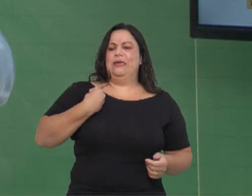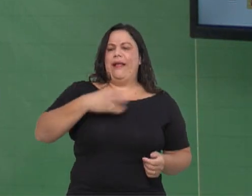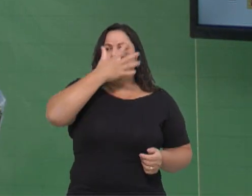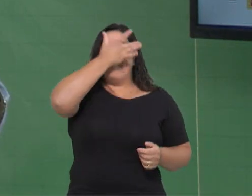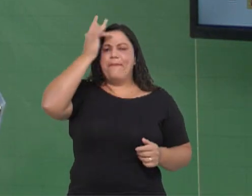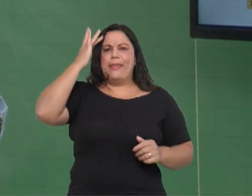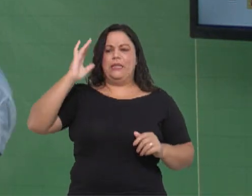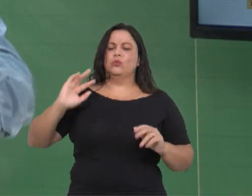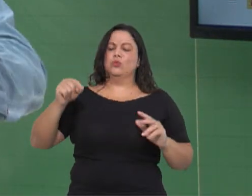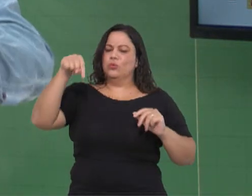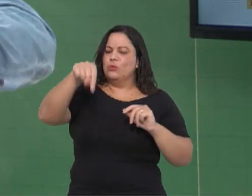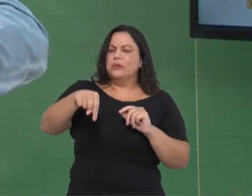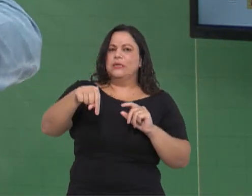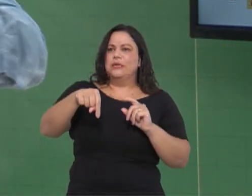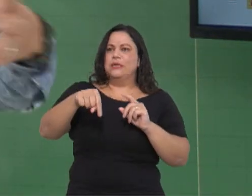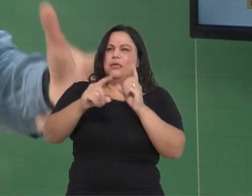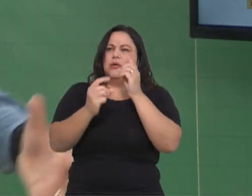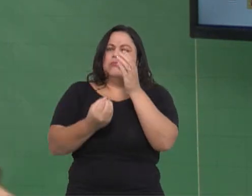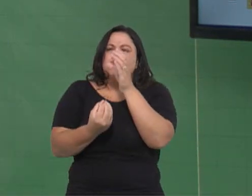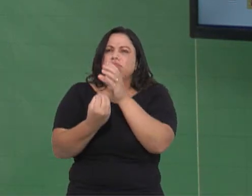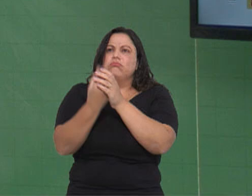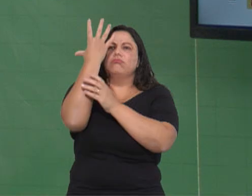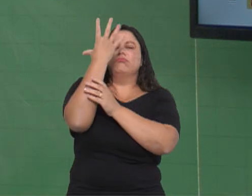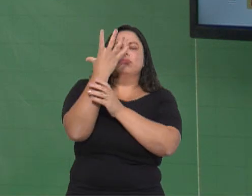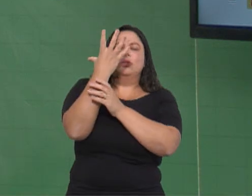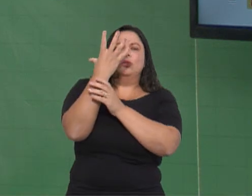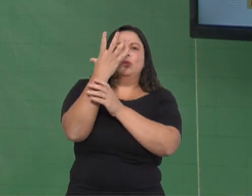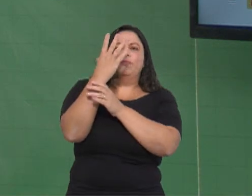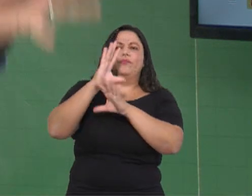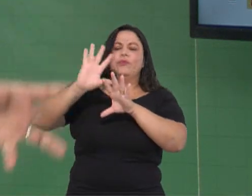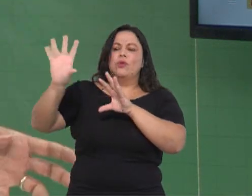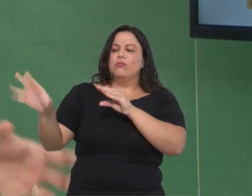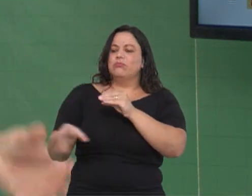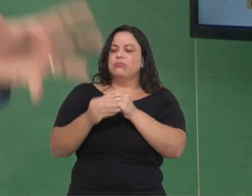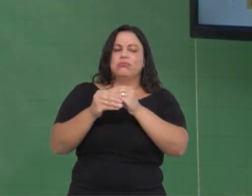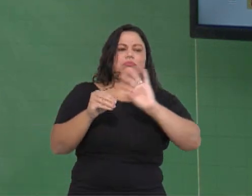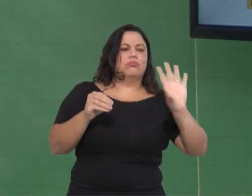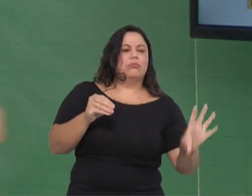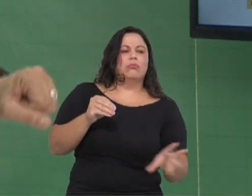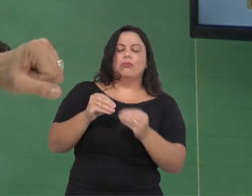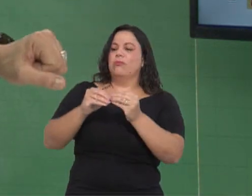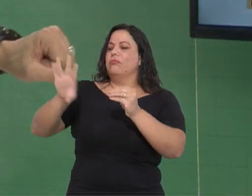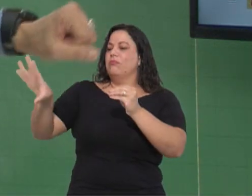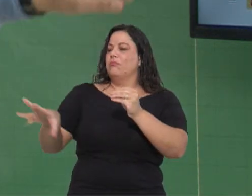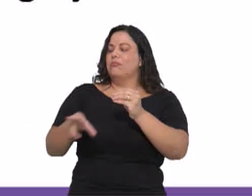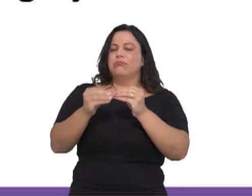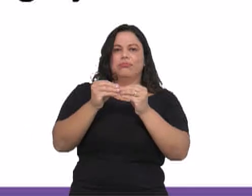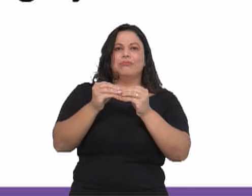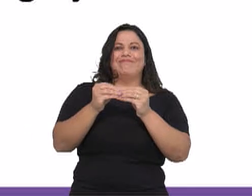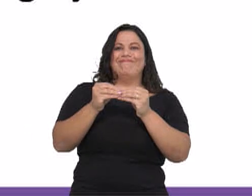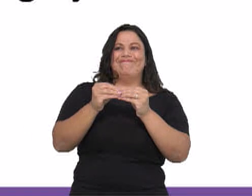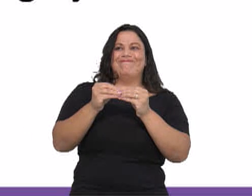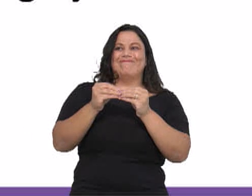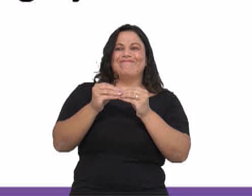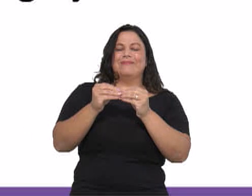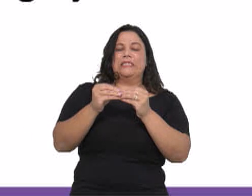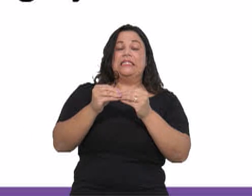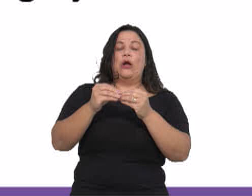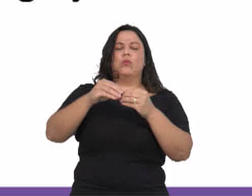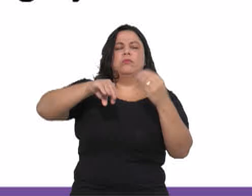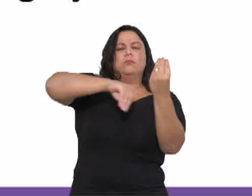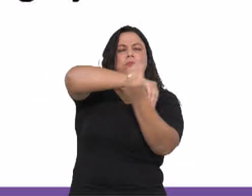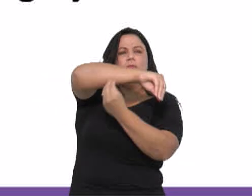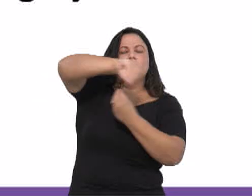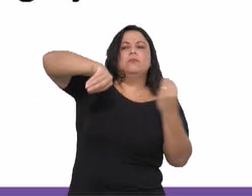quando criaram a congada, ela já incorporou elementos do catolicismo português. Ela é festejada com